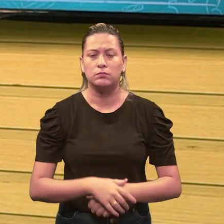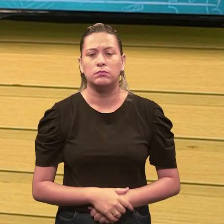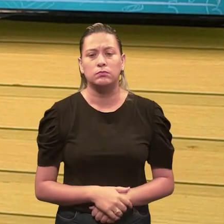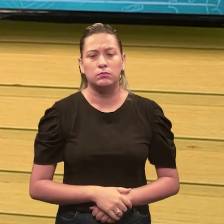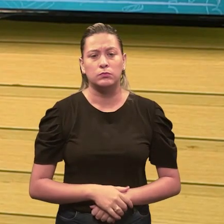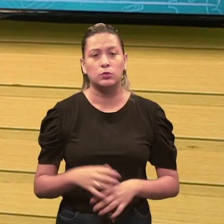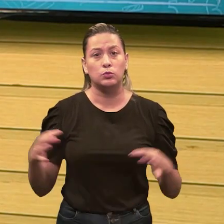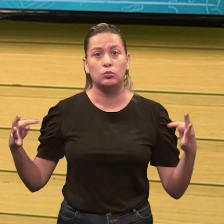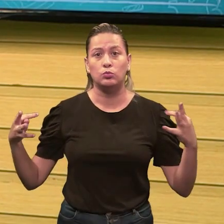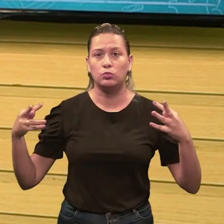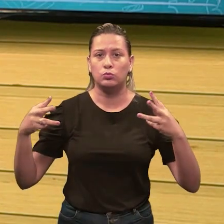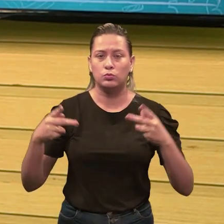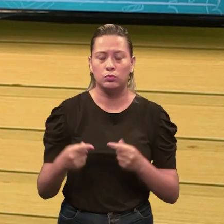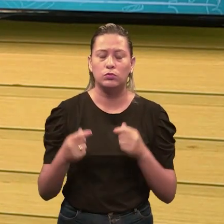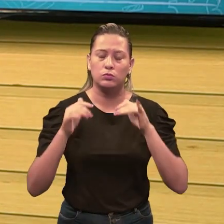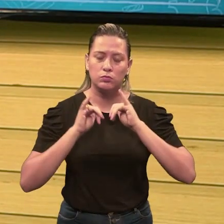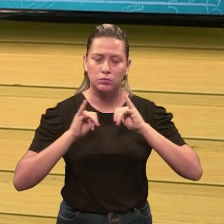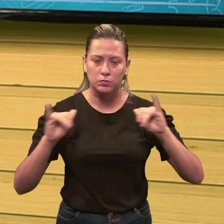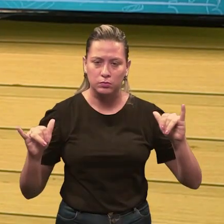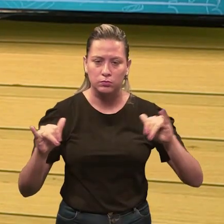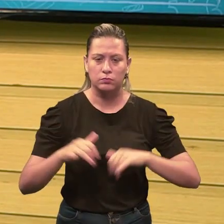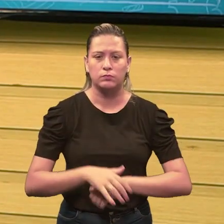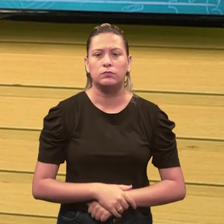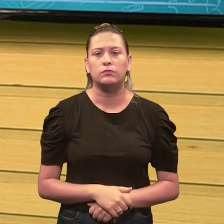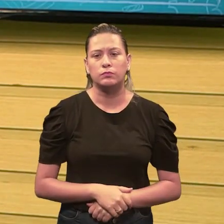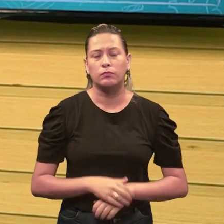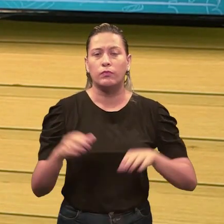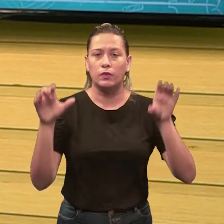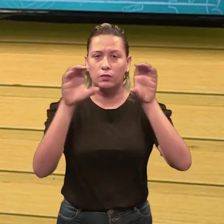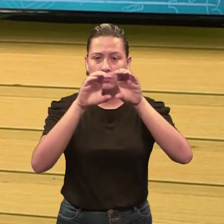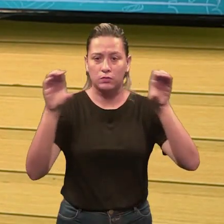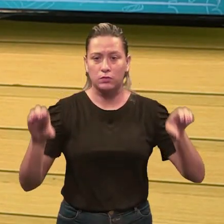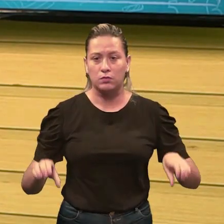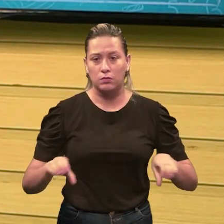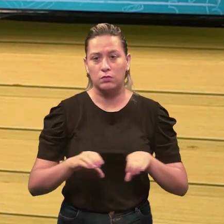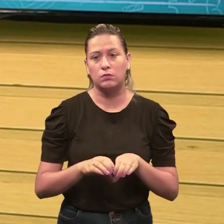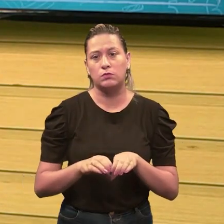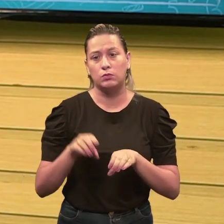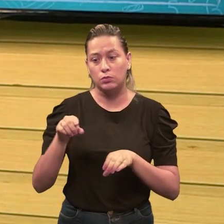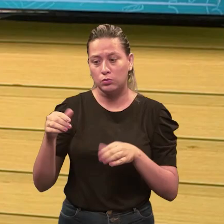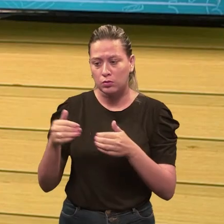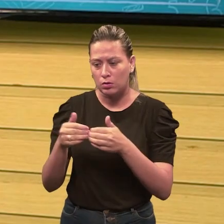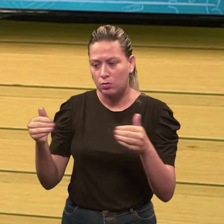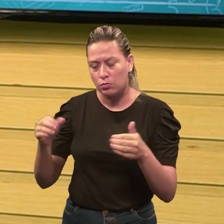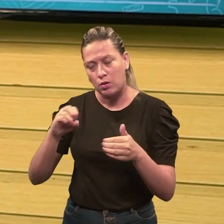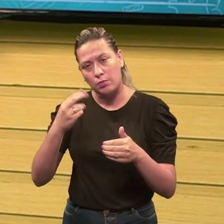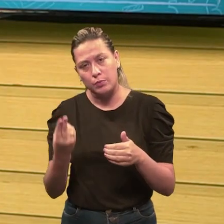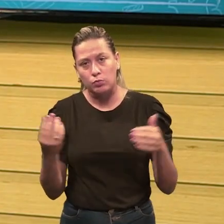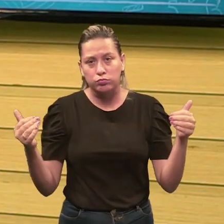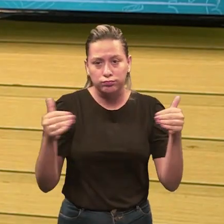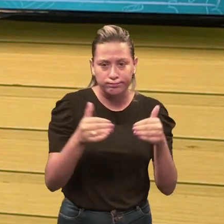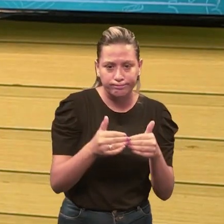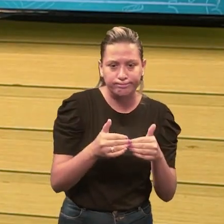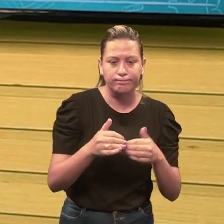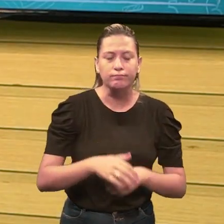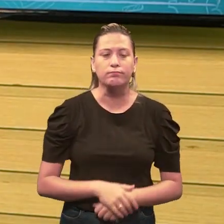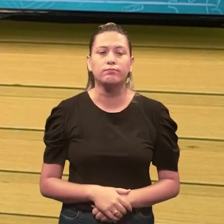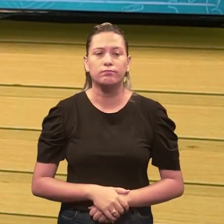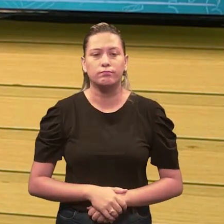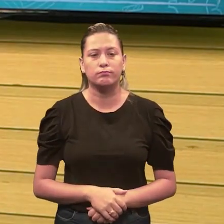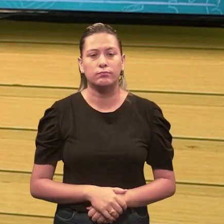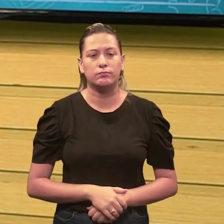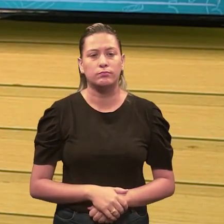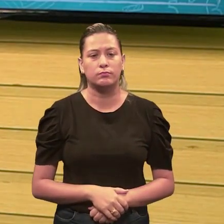tensão, certo? Então ela traz todas as informações, o circuito aqui, ó, quando ele abre ou fecha.